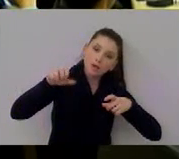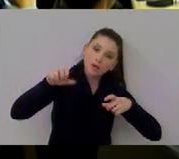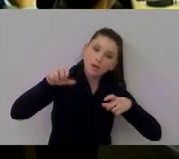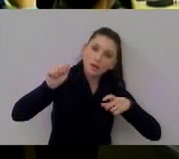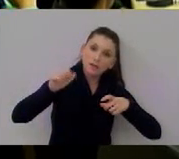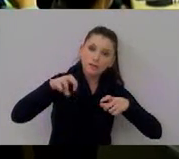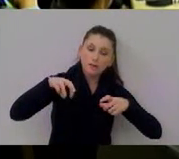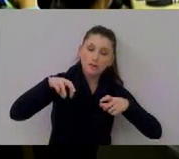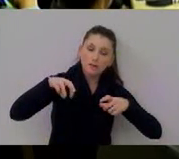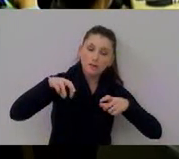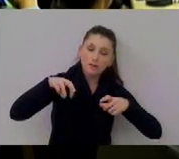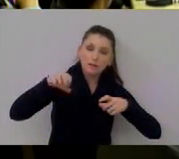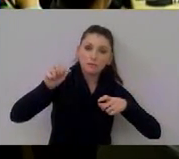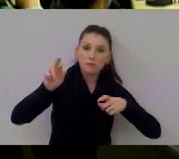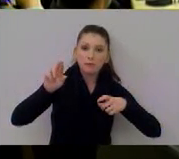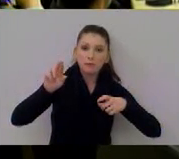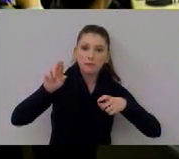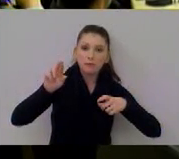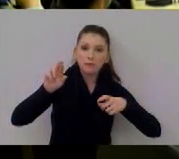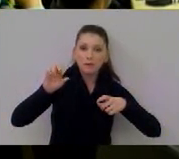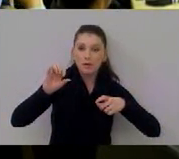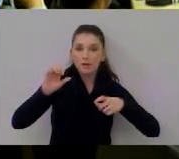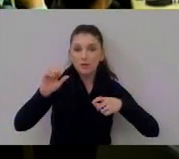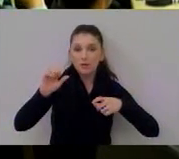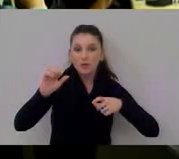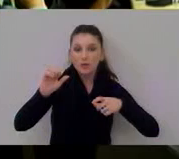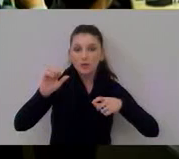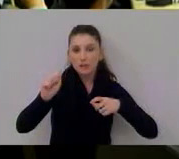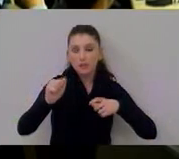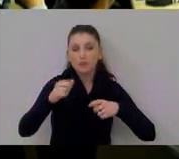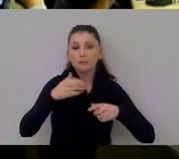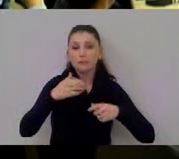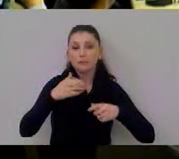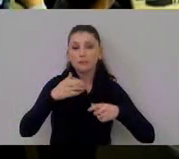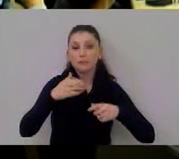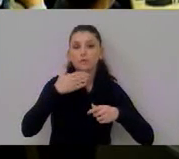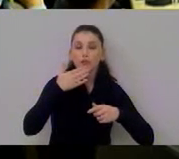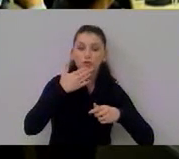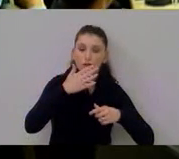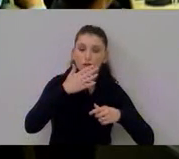do Nilton, a pedido do seu Jaime Zilli,